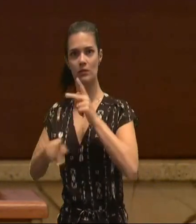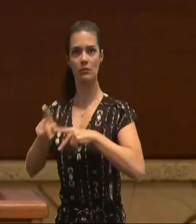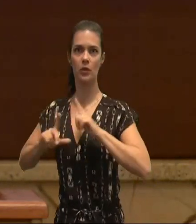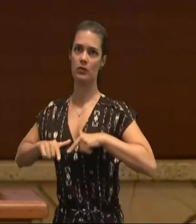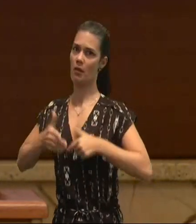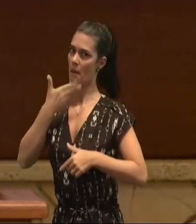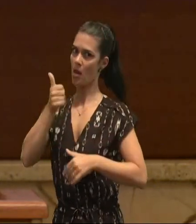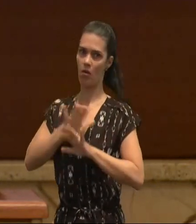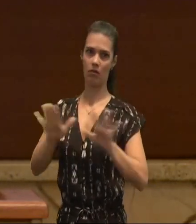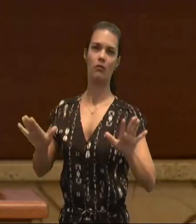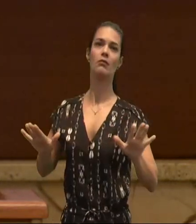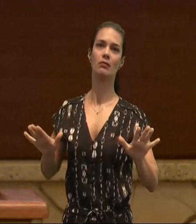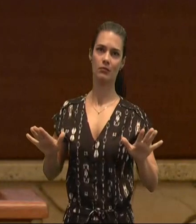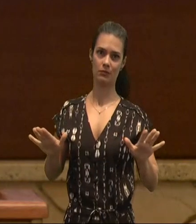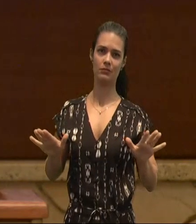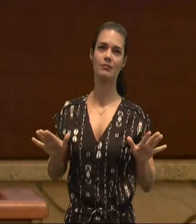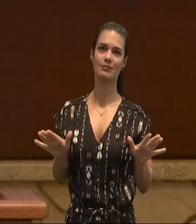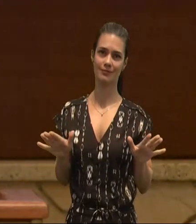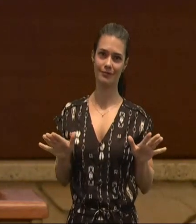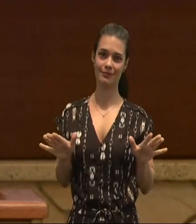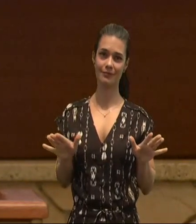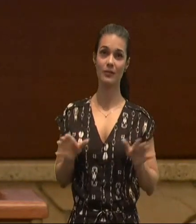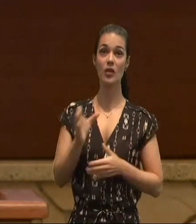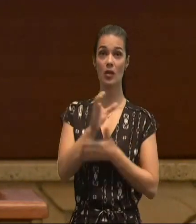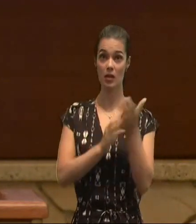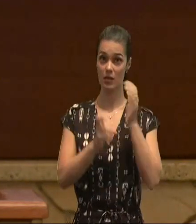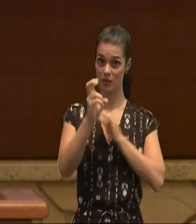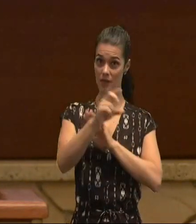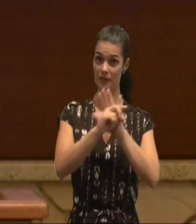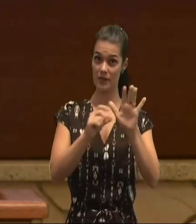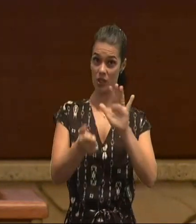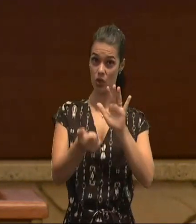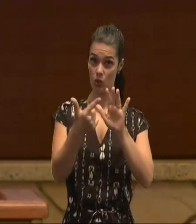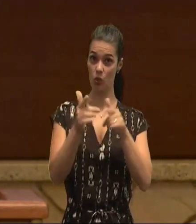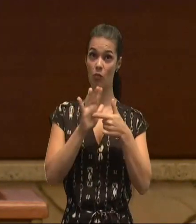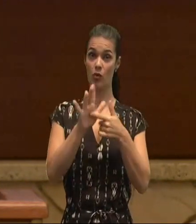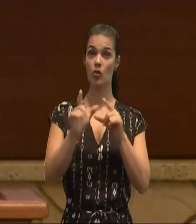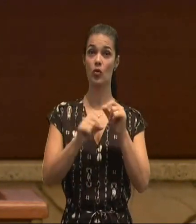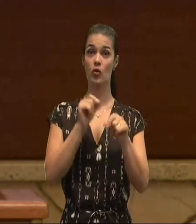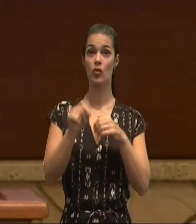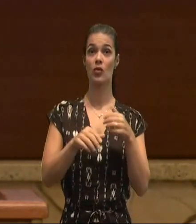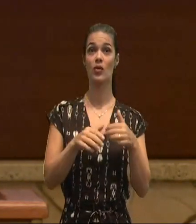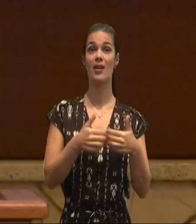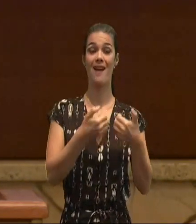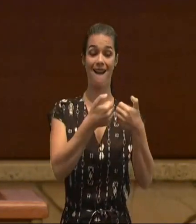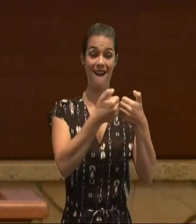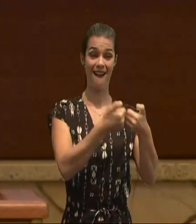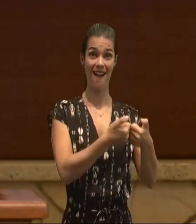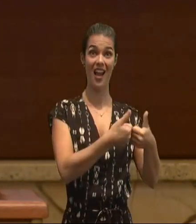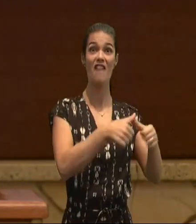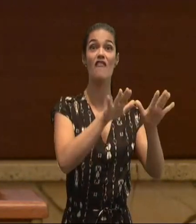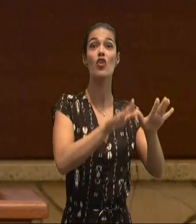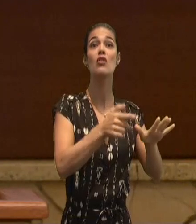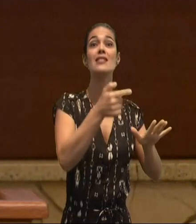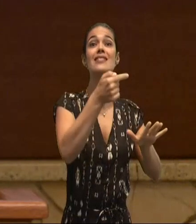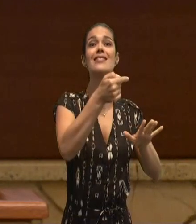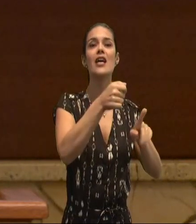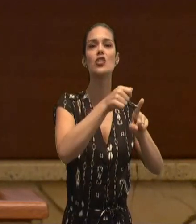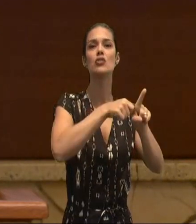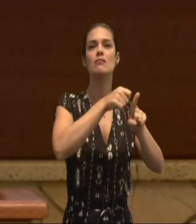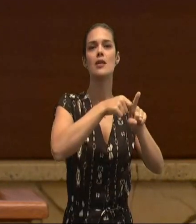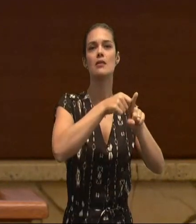do Senhor. No capítulo 5, verso de número 12, diz que a arca ficou 7 meses com os